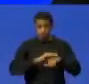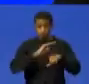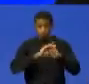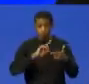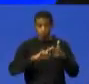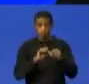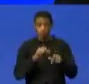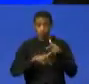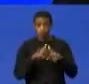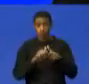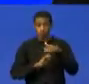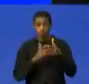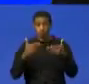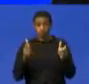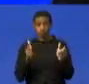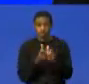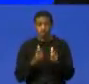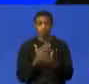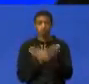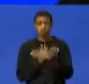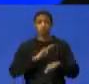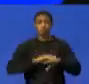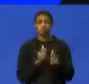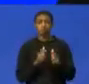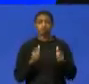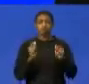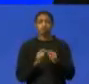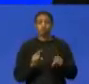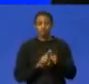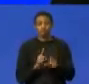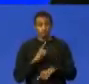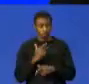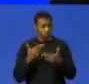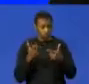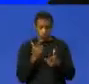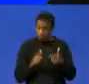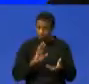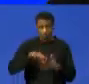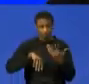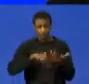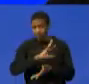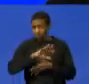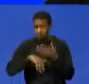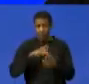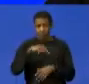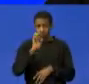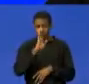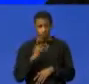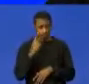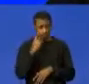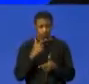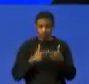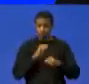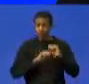serviços diminuiu, muito custo, baixo financiamento, intensa instabilidade política, social, econômica,